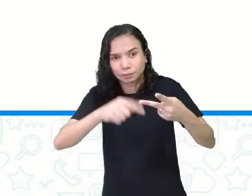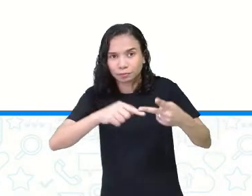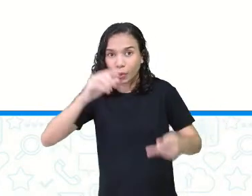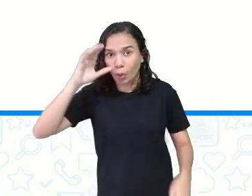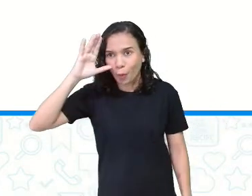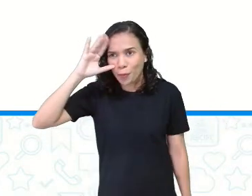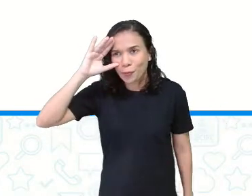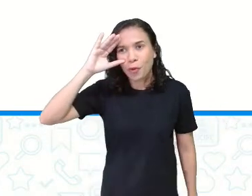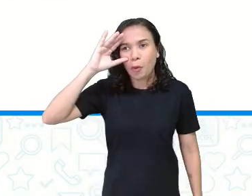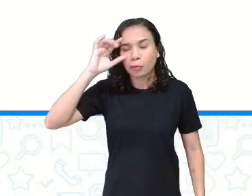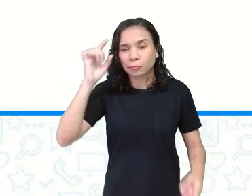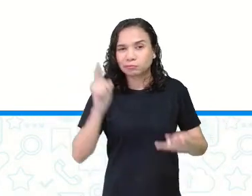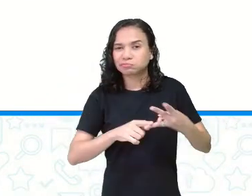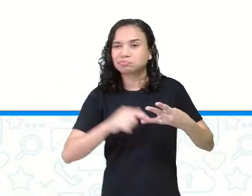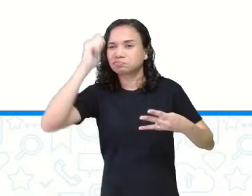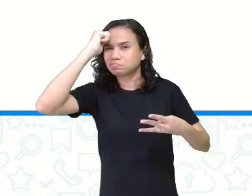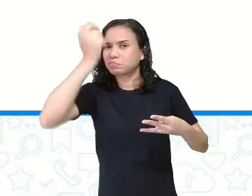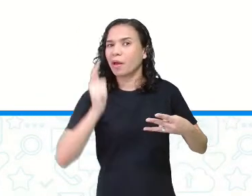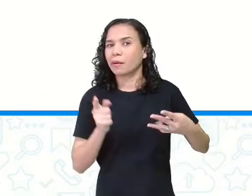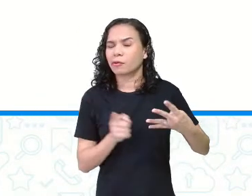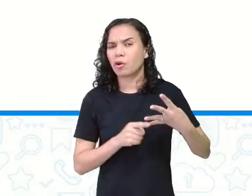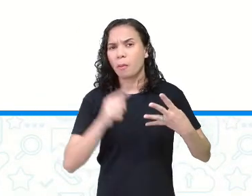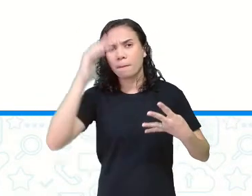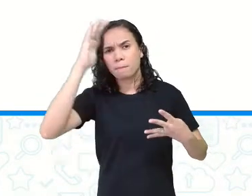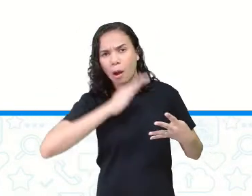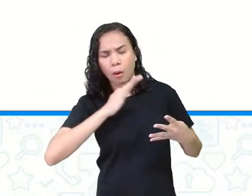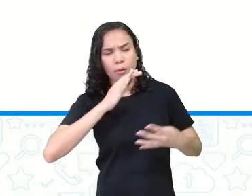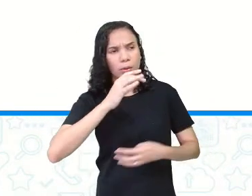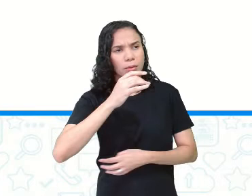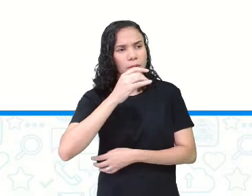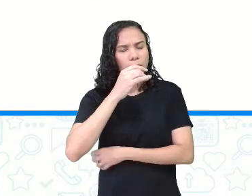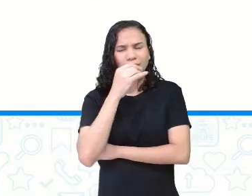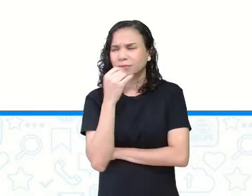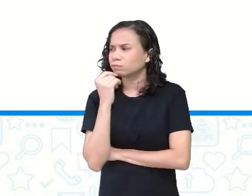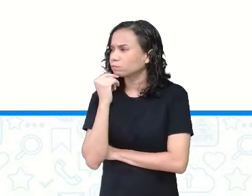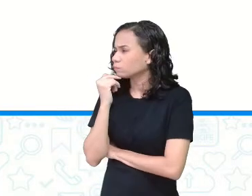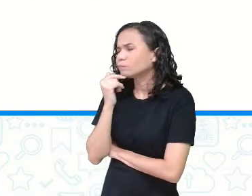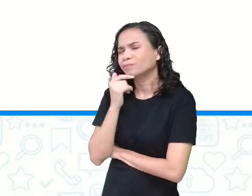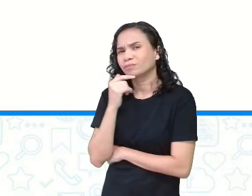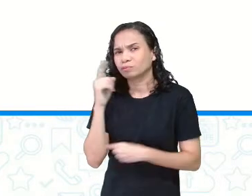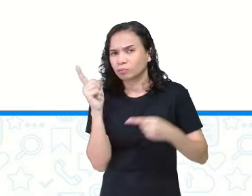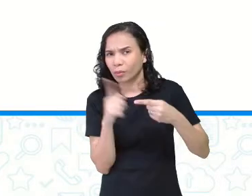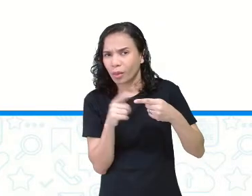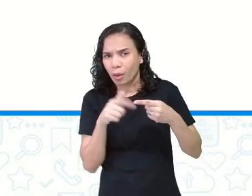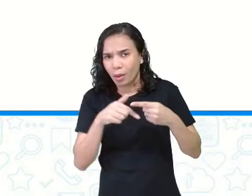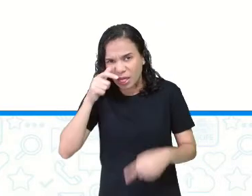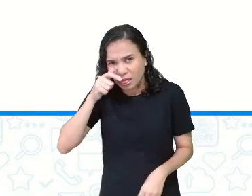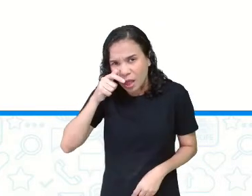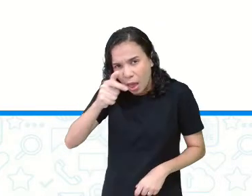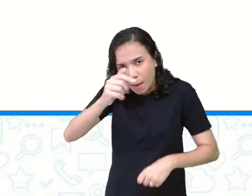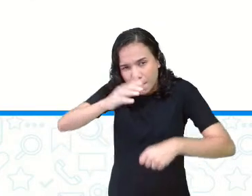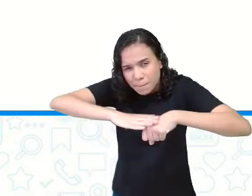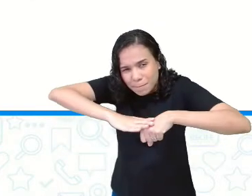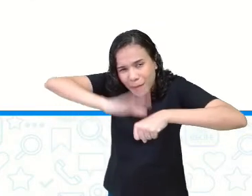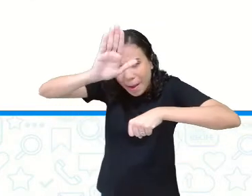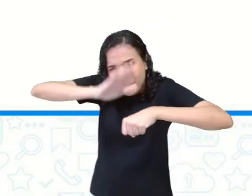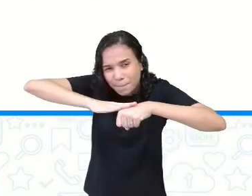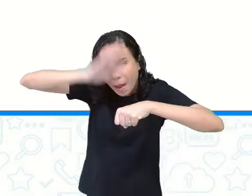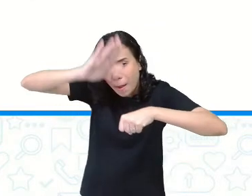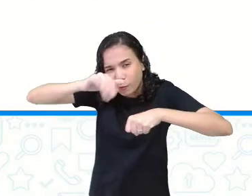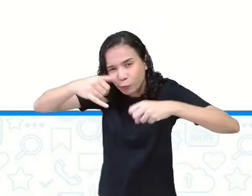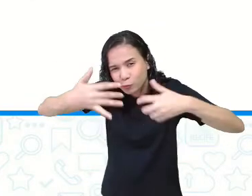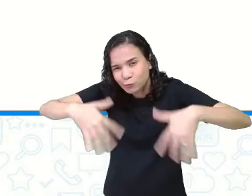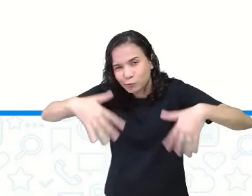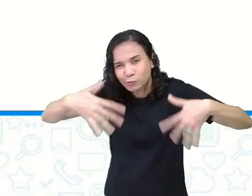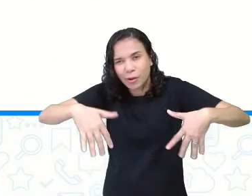curioso, esperto ou maldoso? E aí, será que ele foi ambicioso porque ele queria mais de um pedaço de